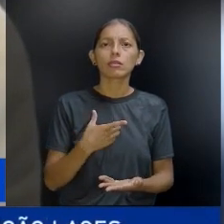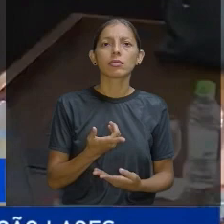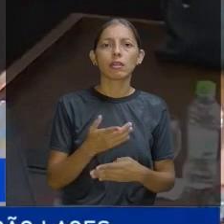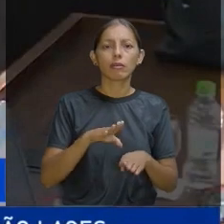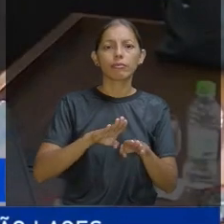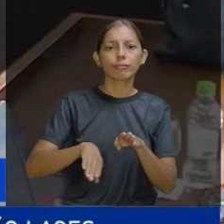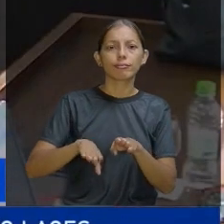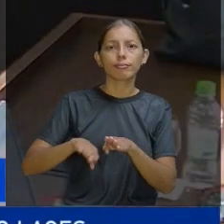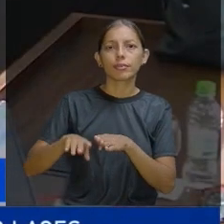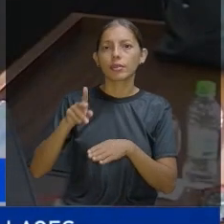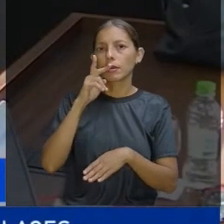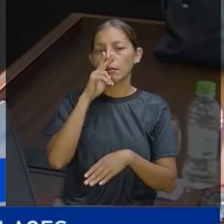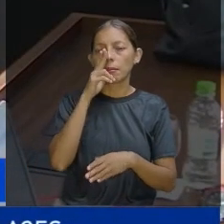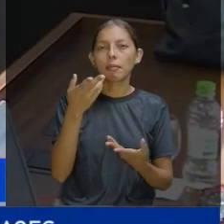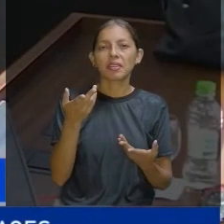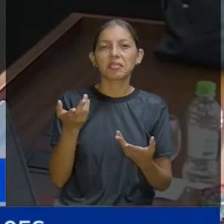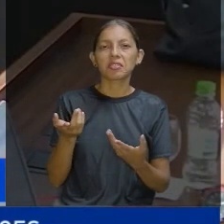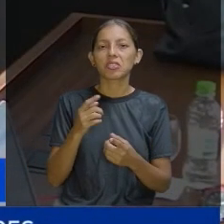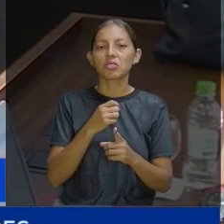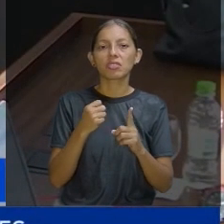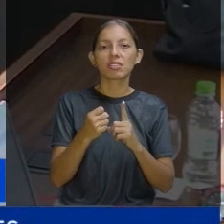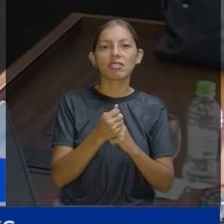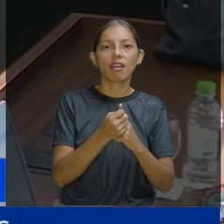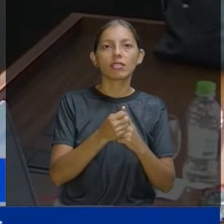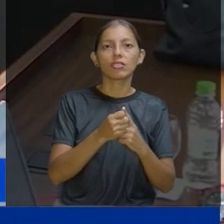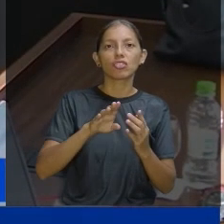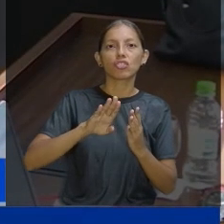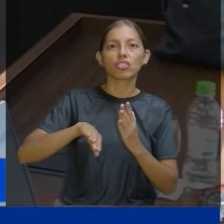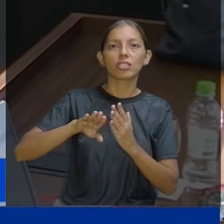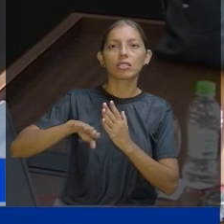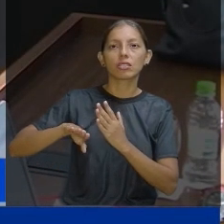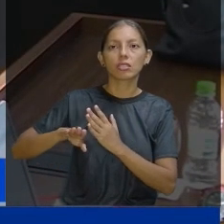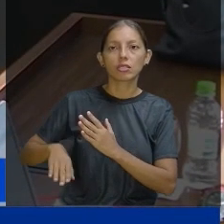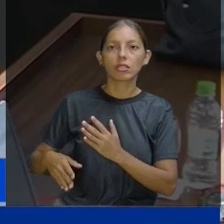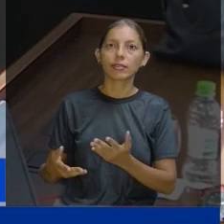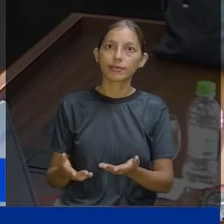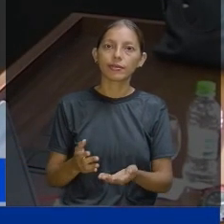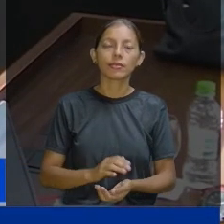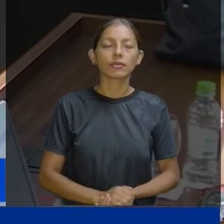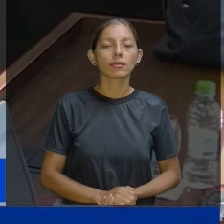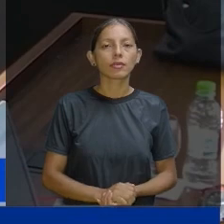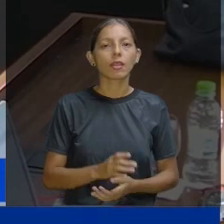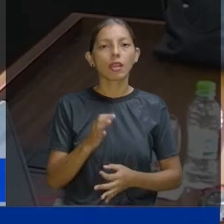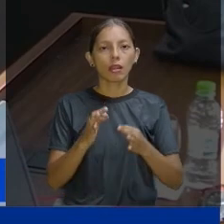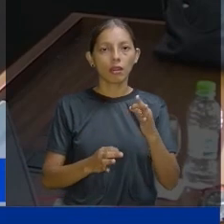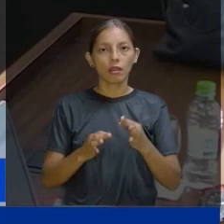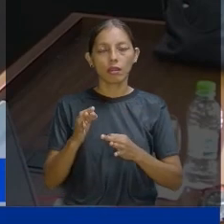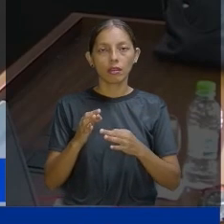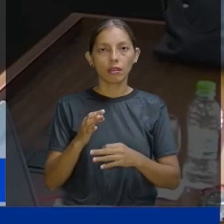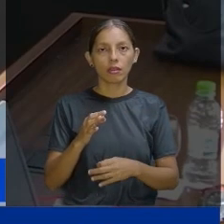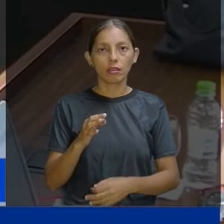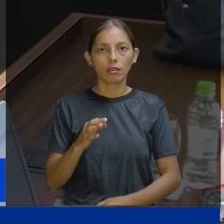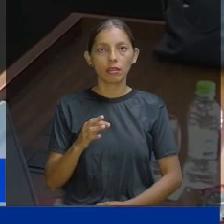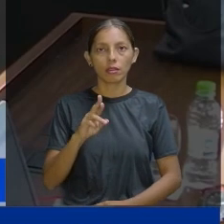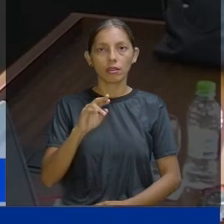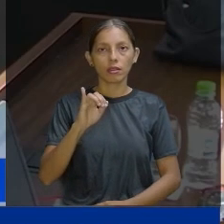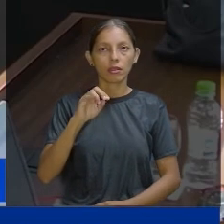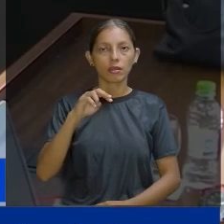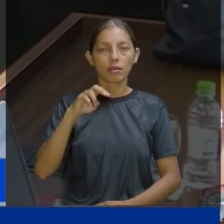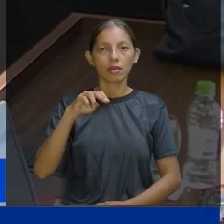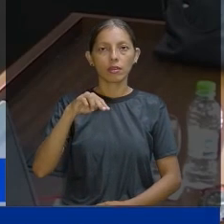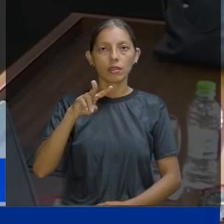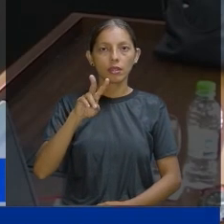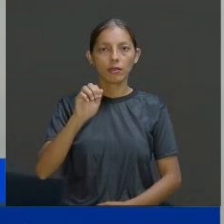acordo. Perfeito. Como vota o juiz Rivaldo Valente? Senhor